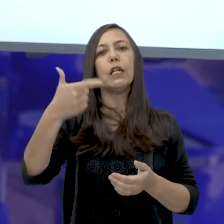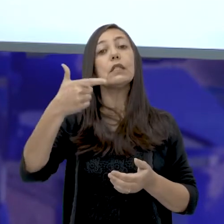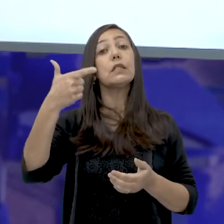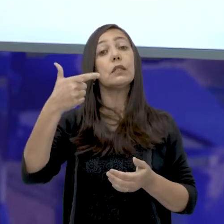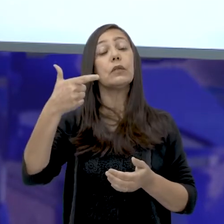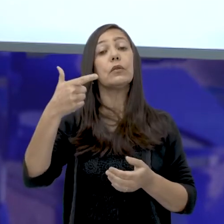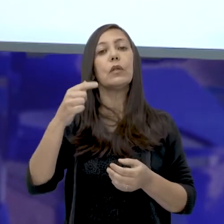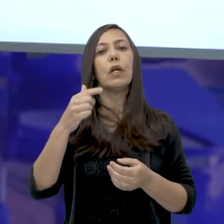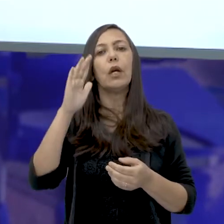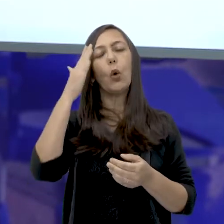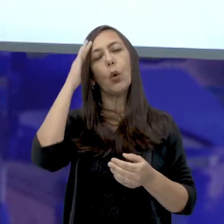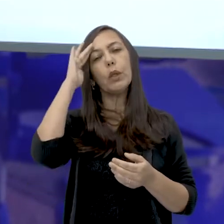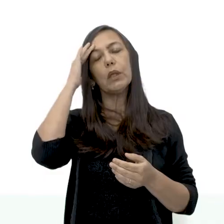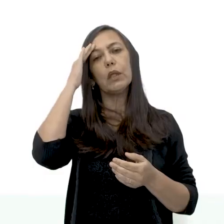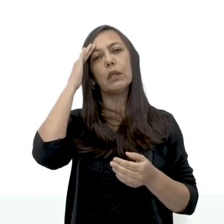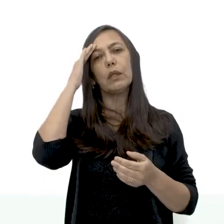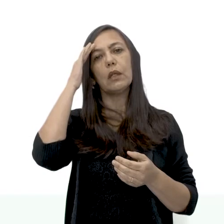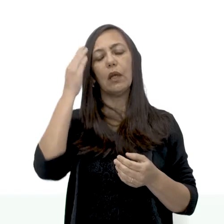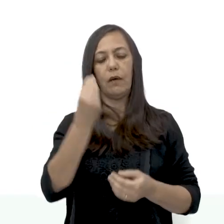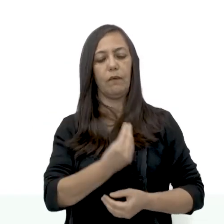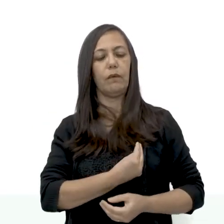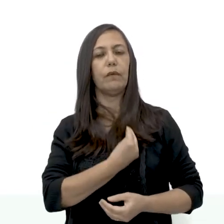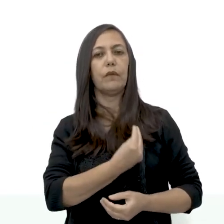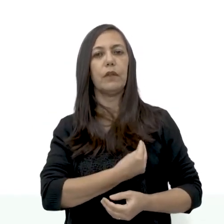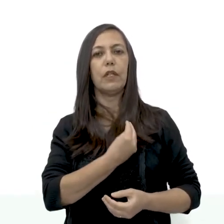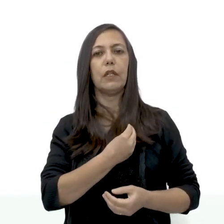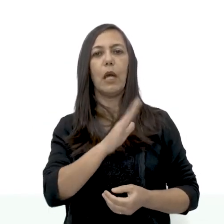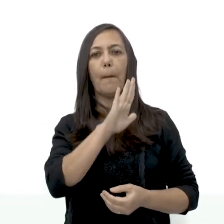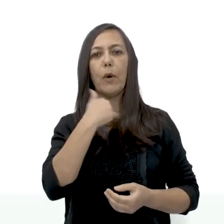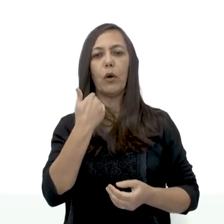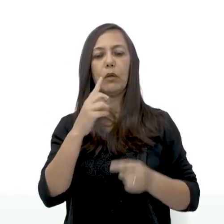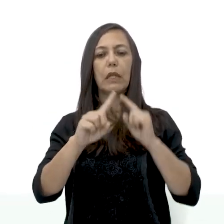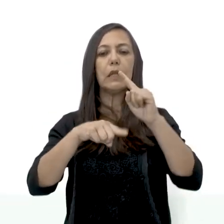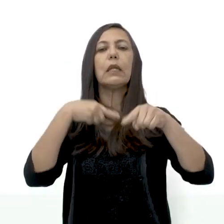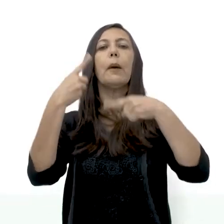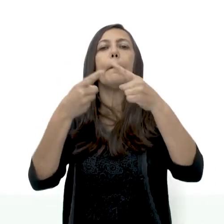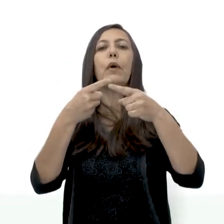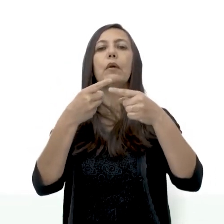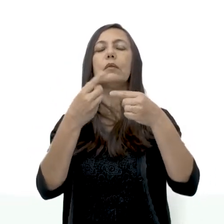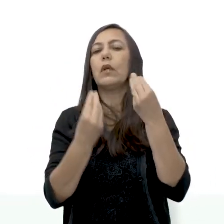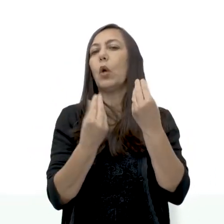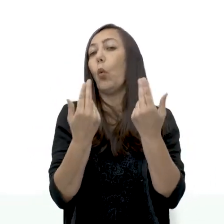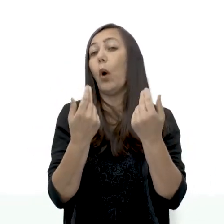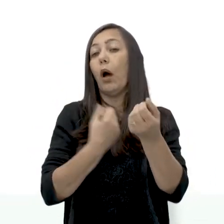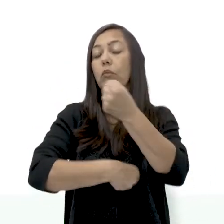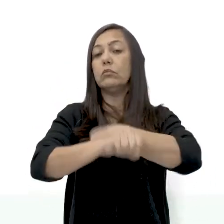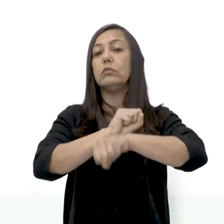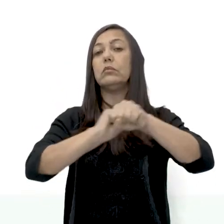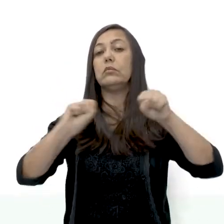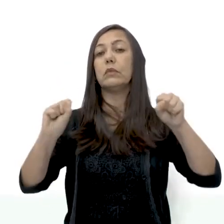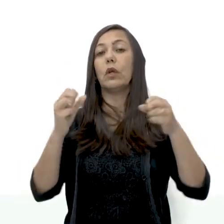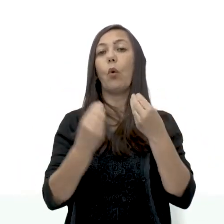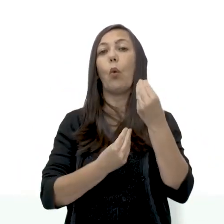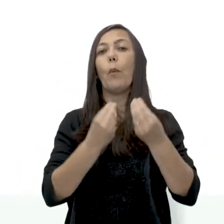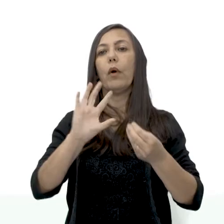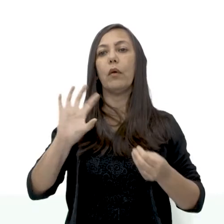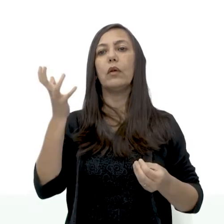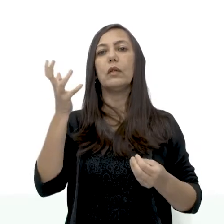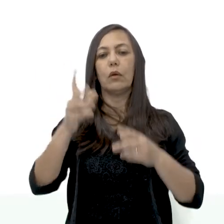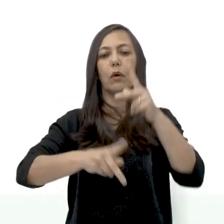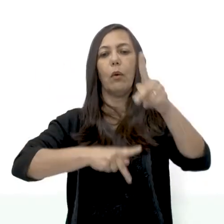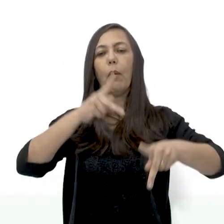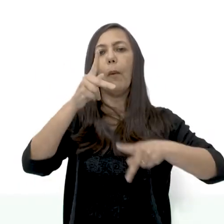reencarnações, trilhar os caminhos do conhecimento, da sabedoria. Então, a gente já tem uma ideia mais ou menos do que religião seja. Então, por